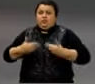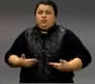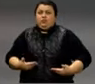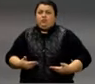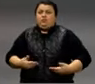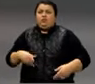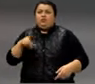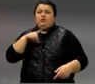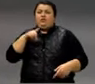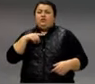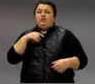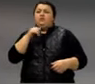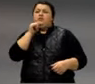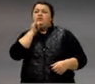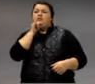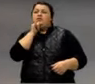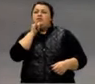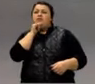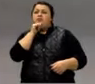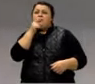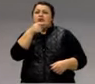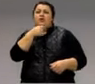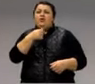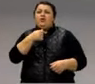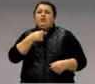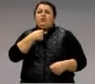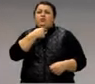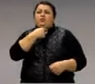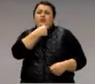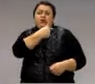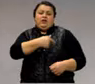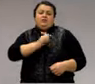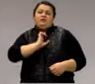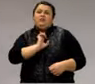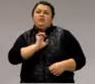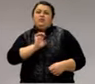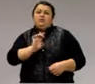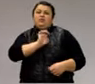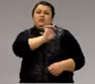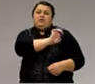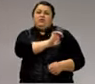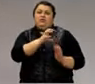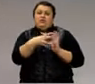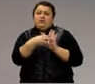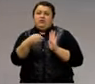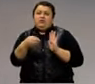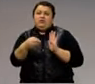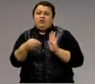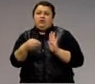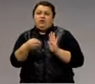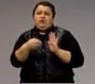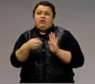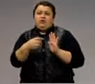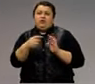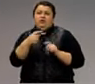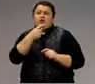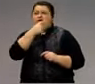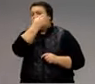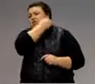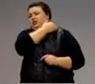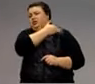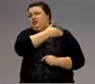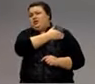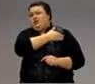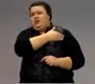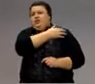Aqui nós temos um exemplo no lado esquerdo desse modelo. Ó, uma parte do trapézio aqui nas